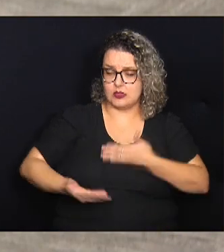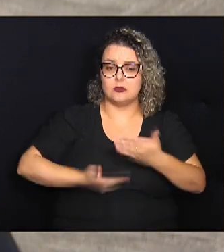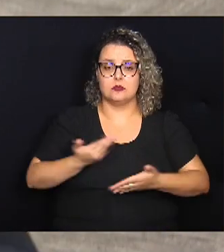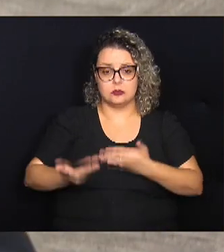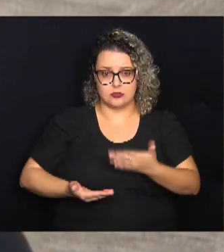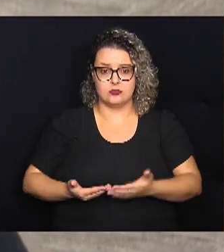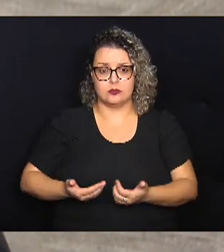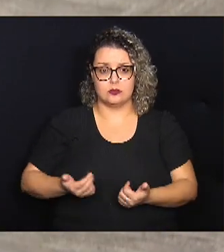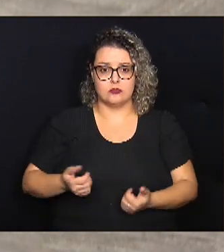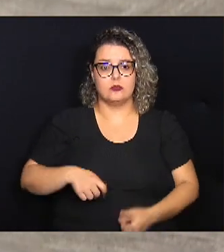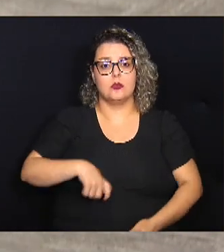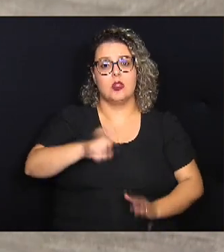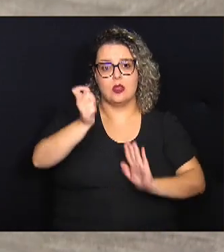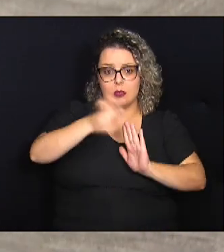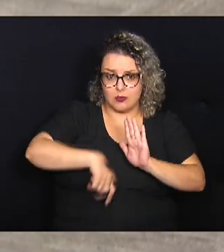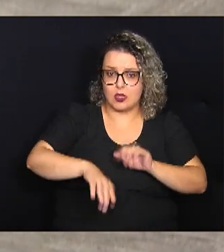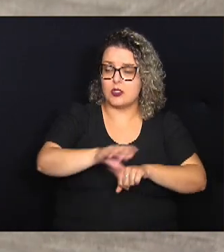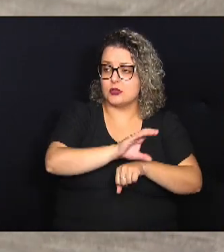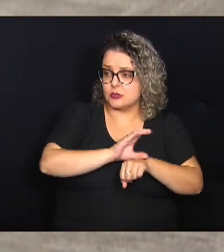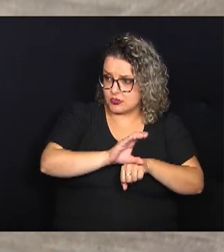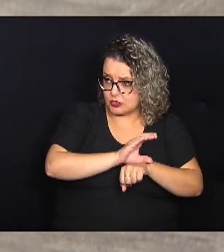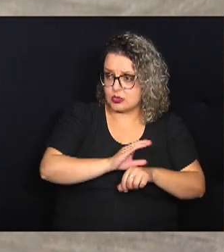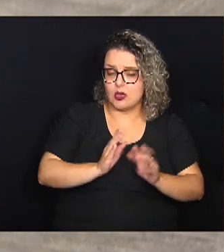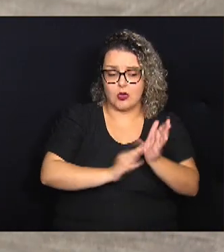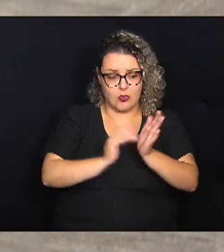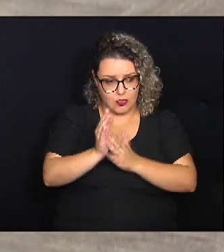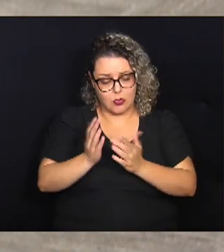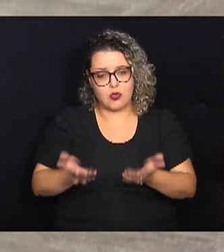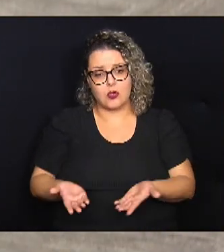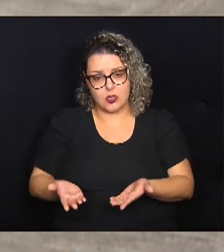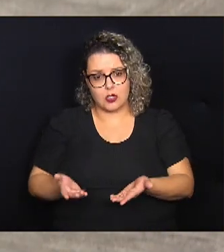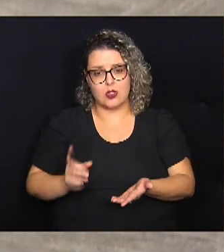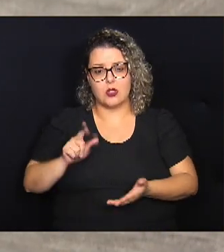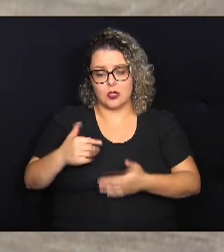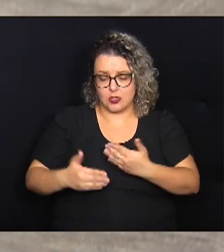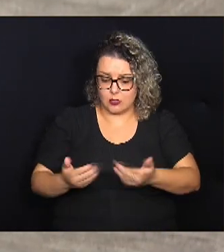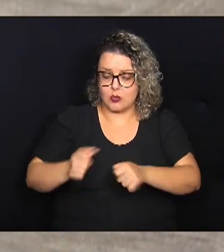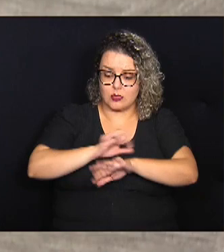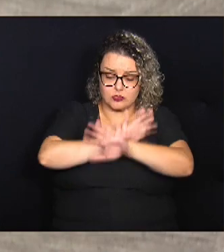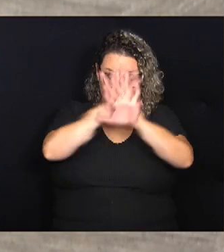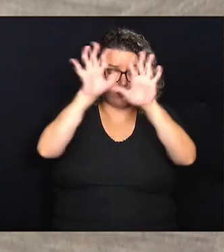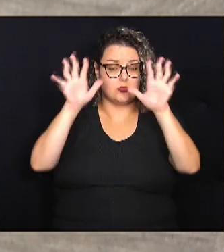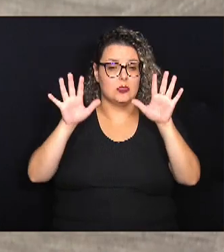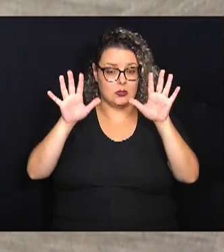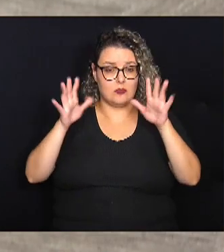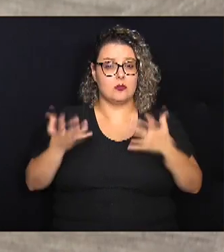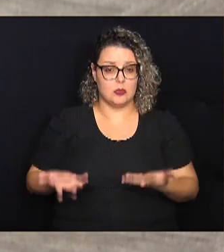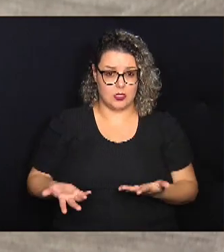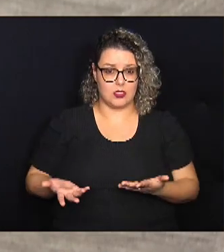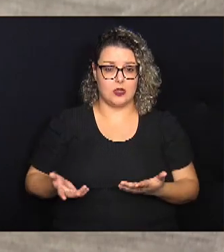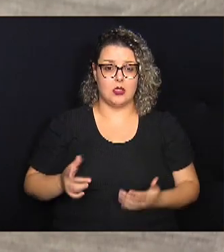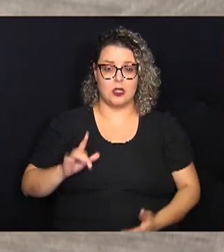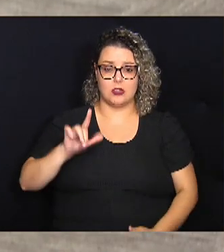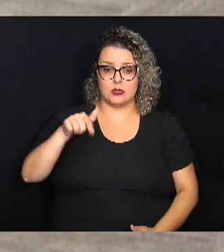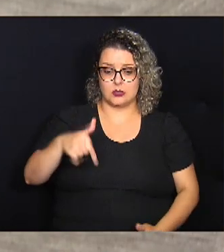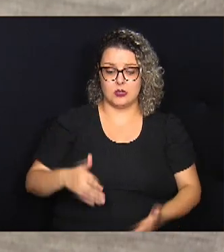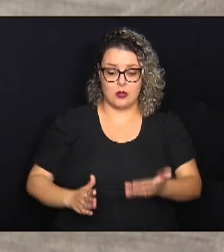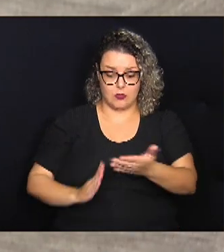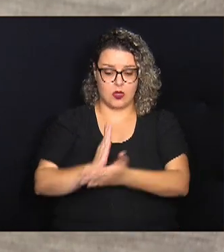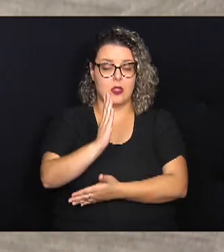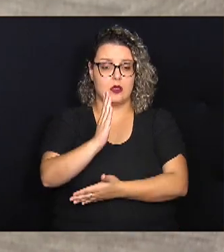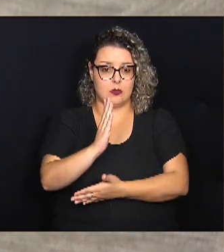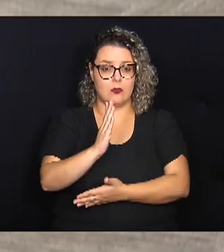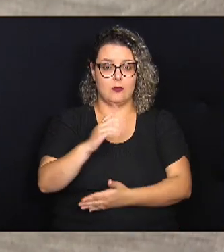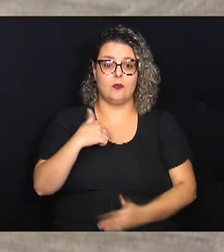exigência constitucional, é um processo transparente, né? Então, após a aprovação, a